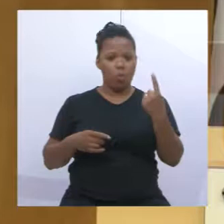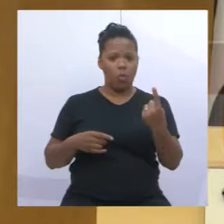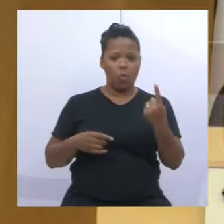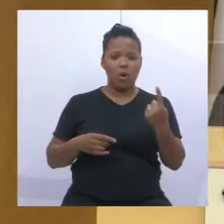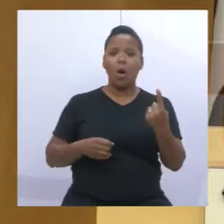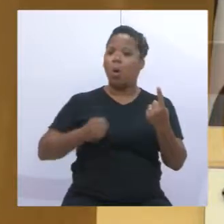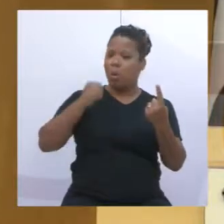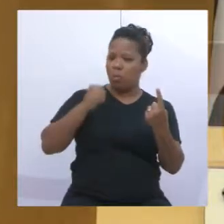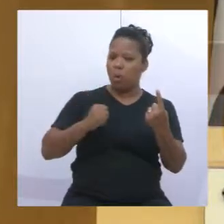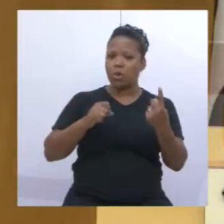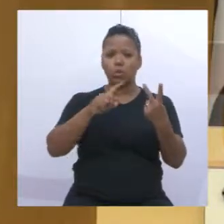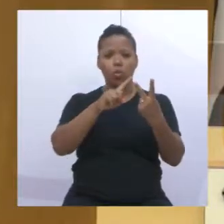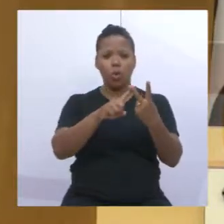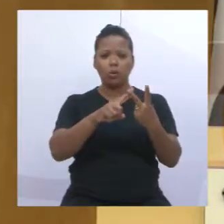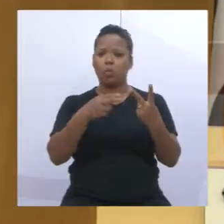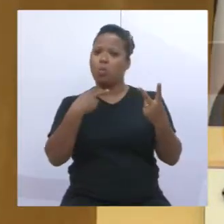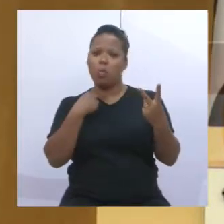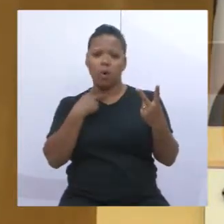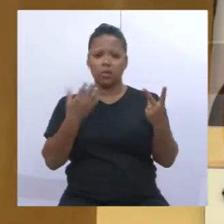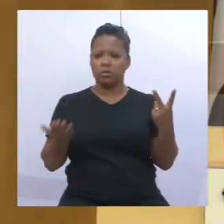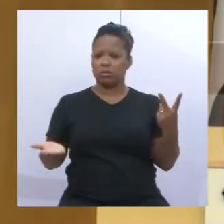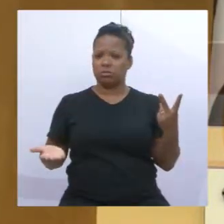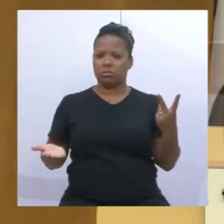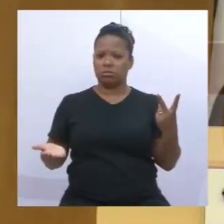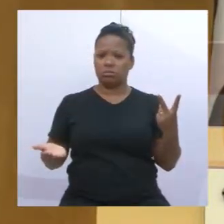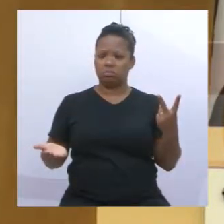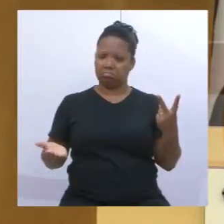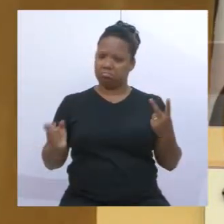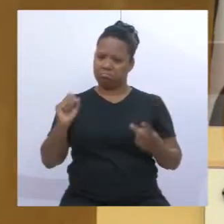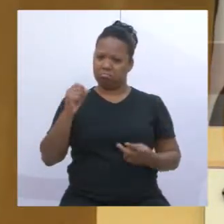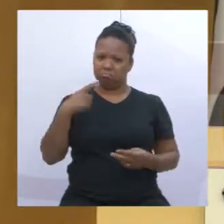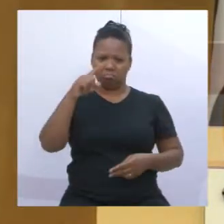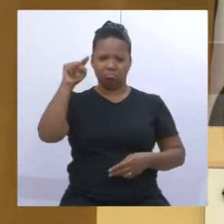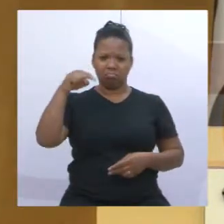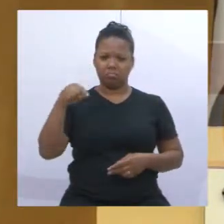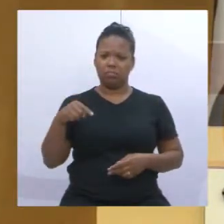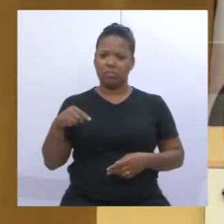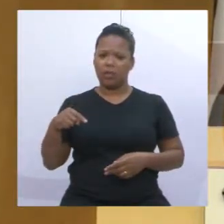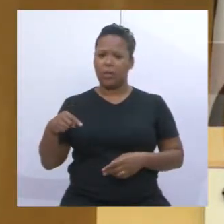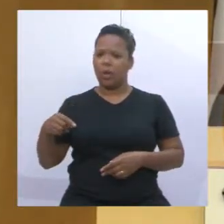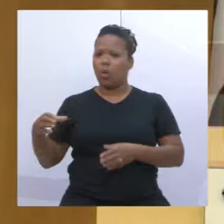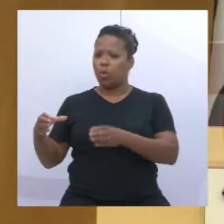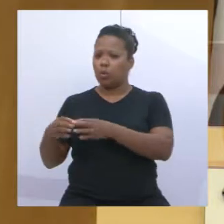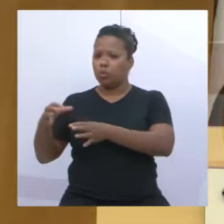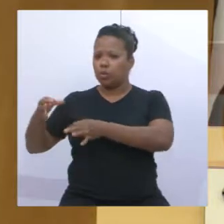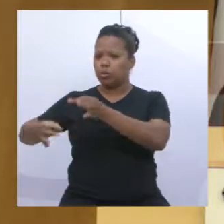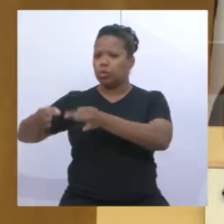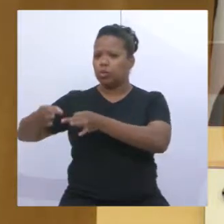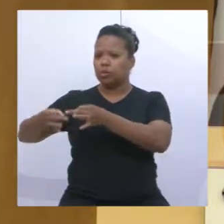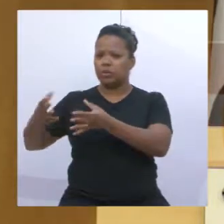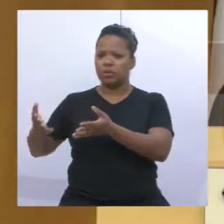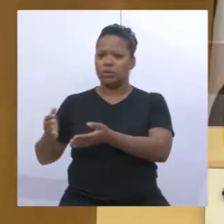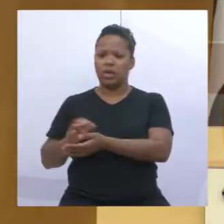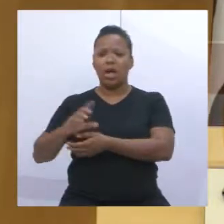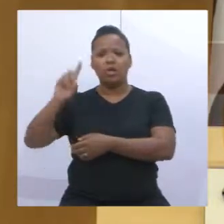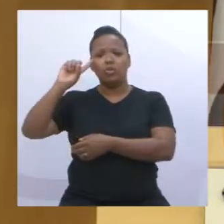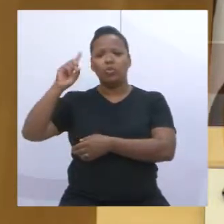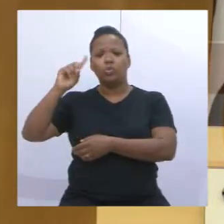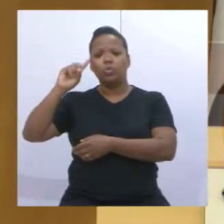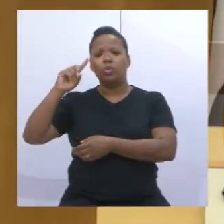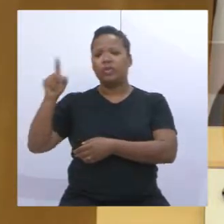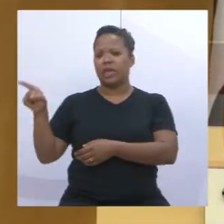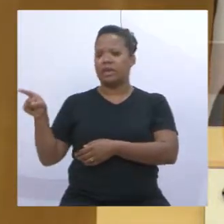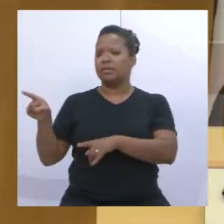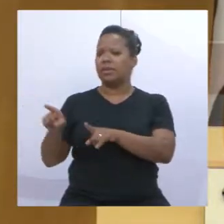não é inconstitucional. Então vocês notam que até o próprio jurídico tem dúvida no